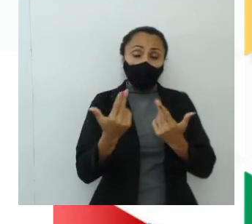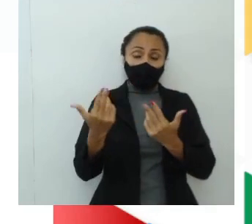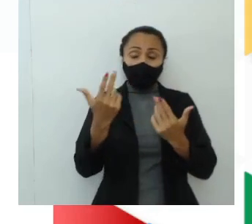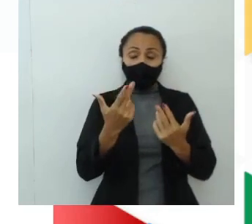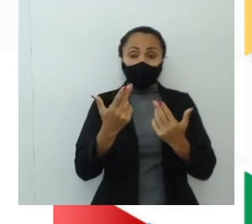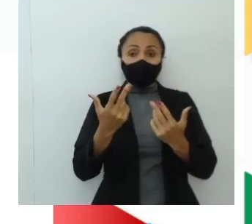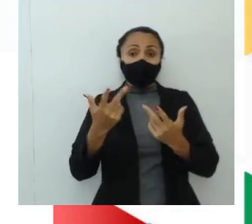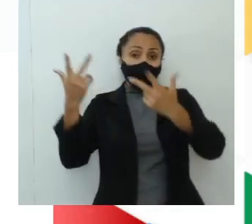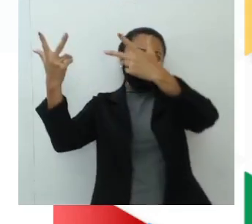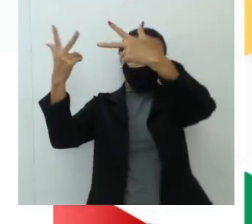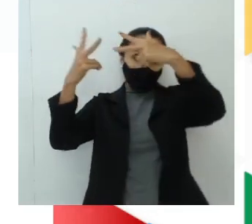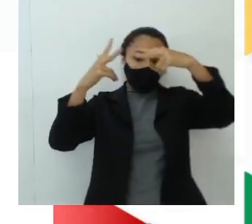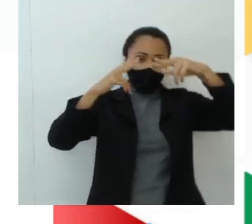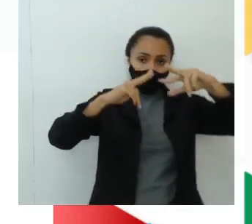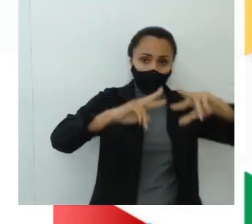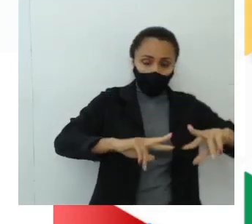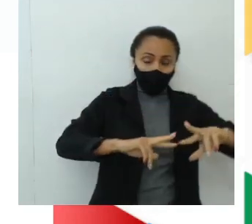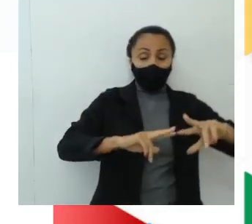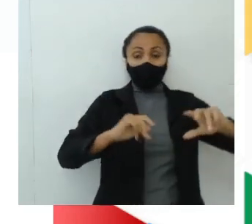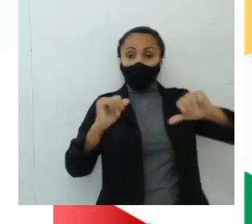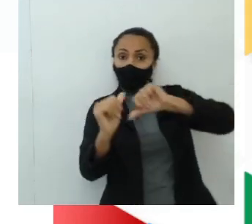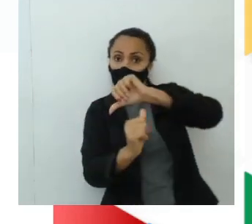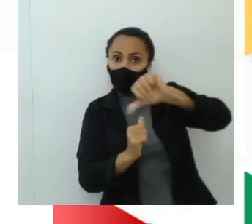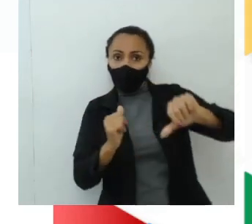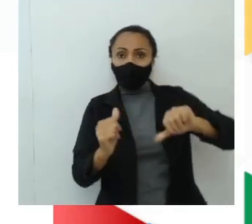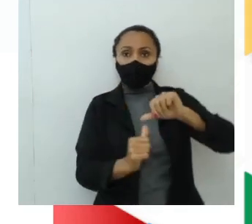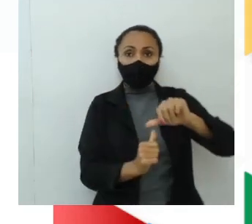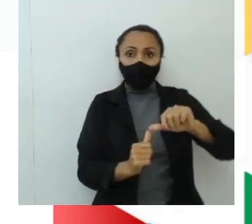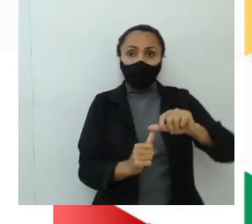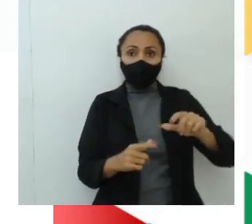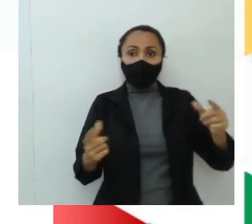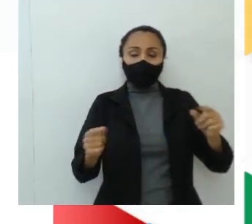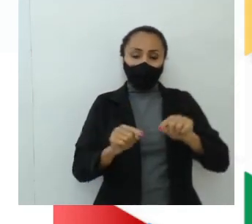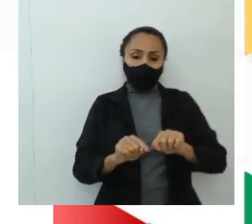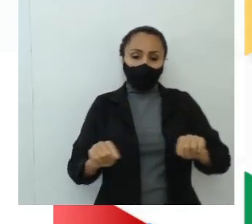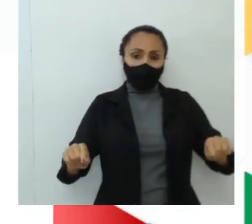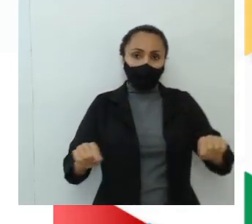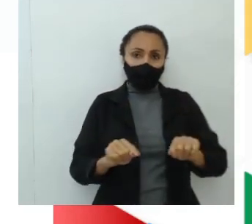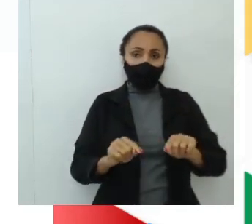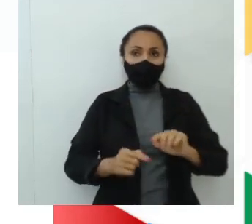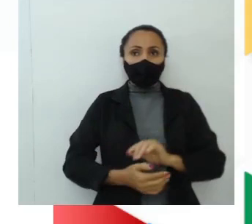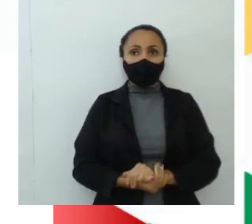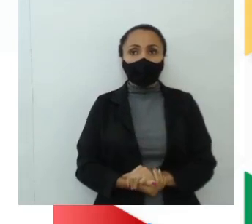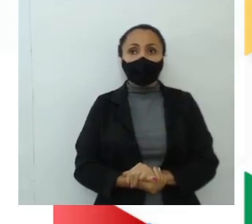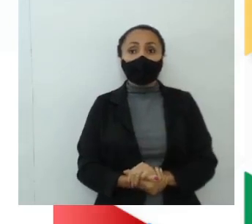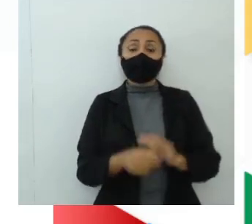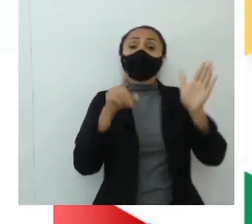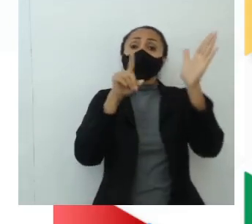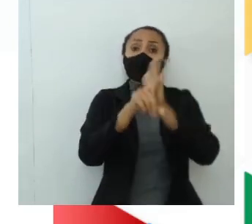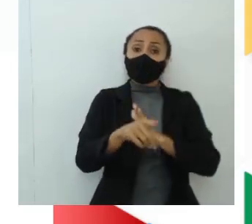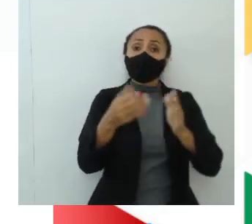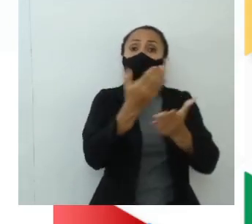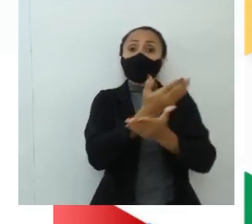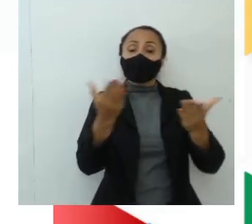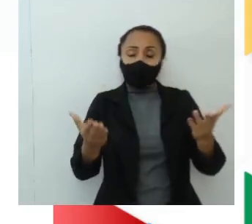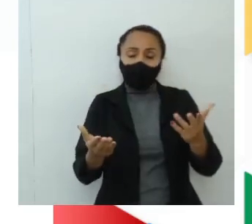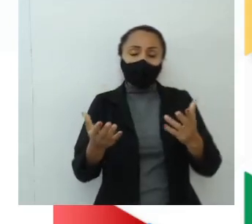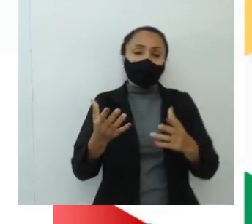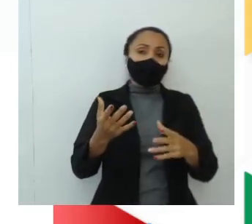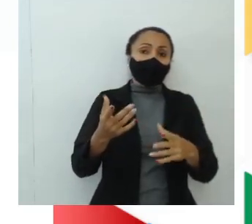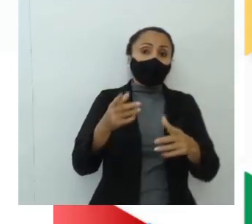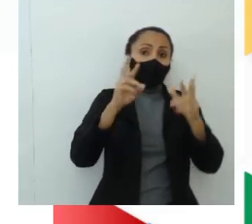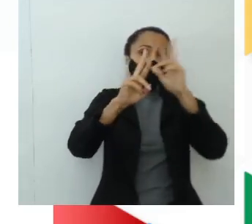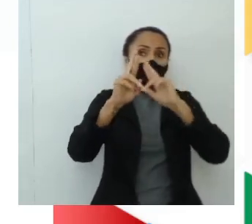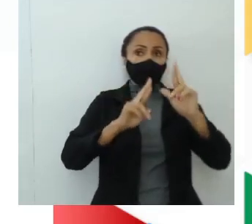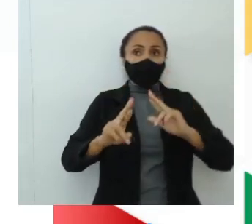original, só que a posição invertida. Por isso, está de cabeça para baixo, tá bom? Vamos fazer questões agora para a gente resolver isso?